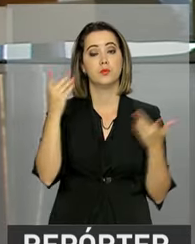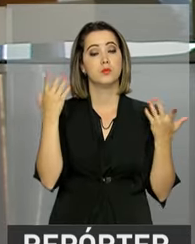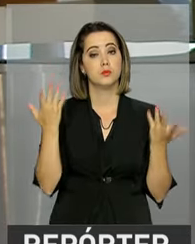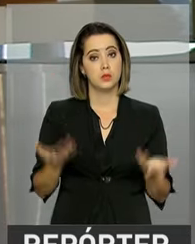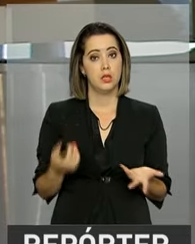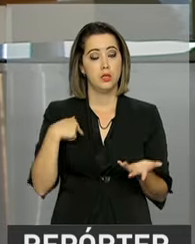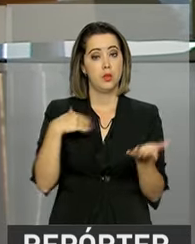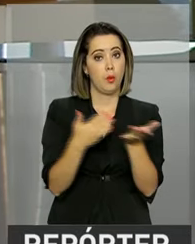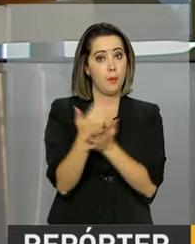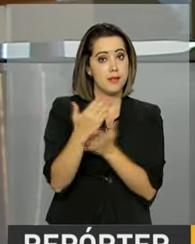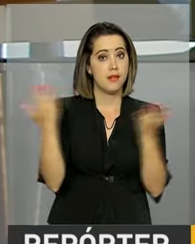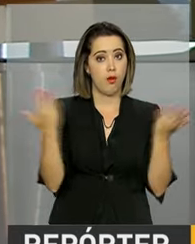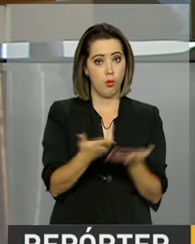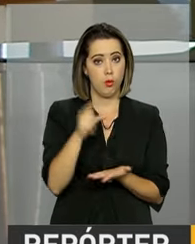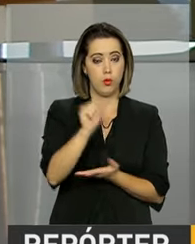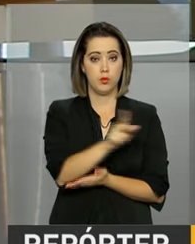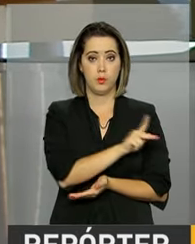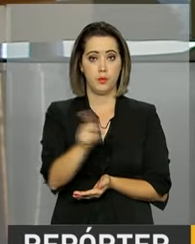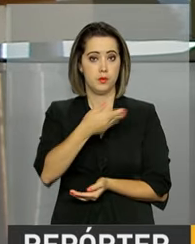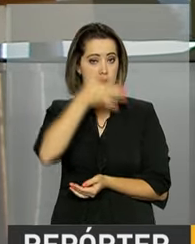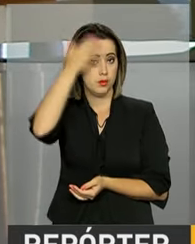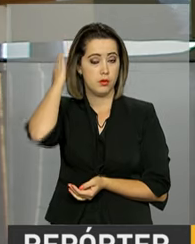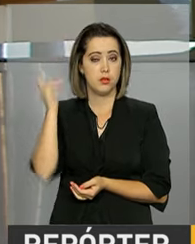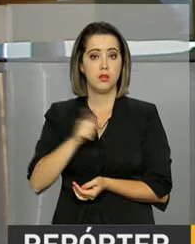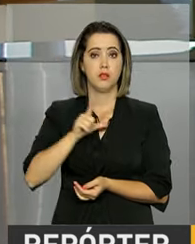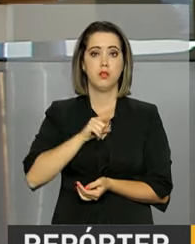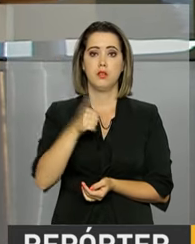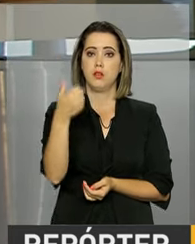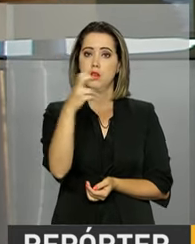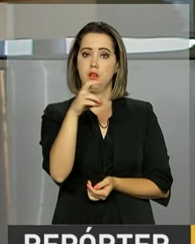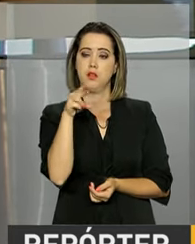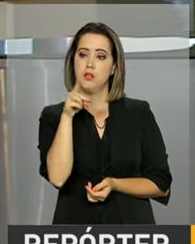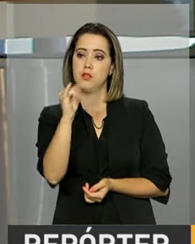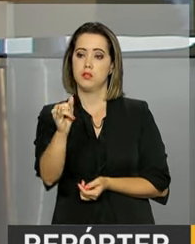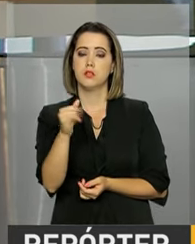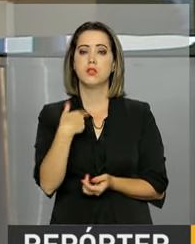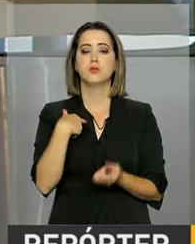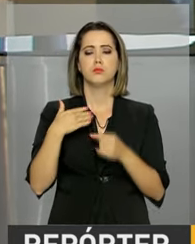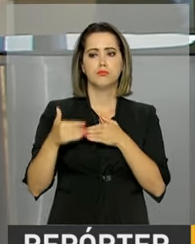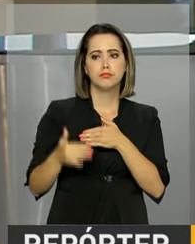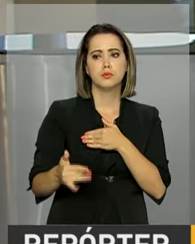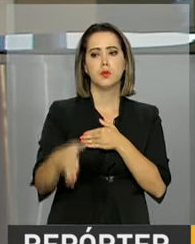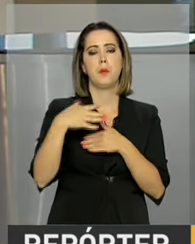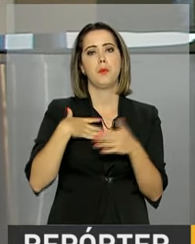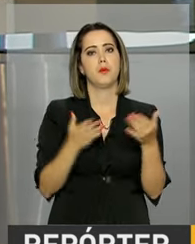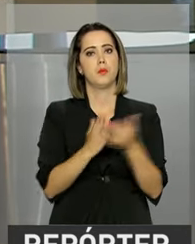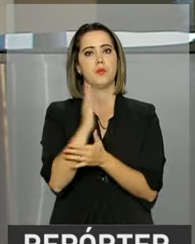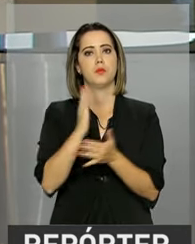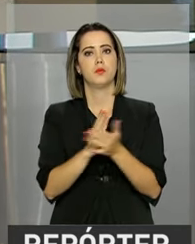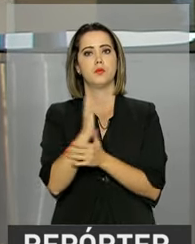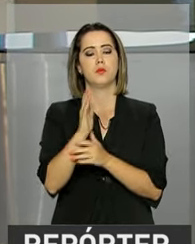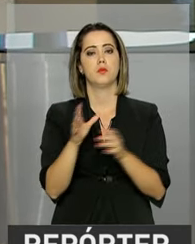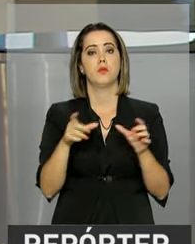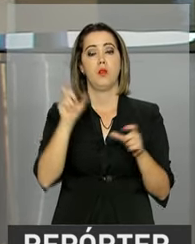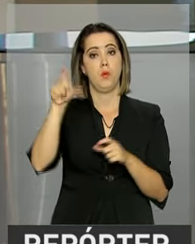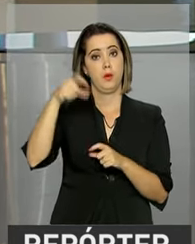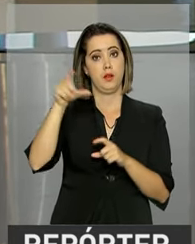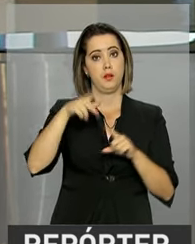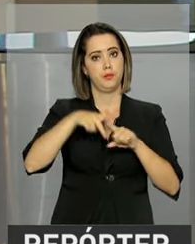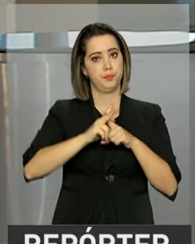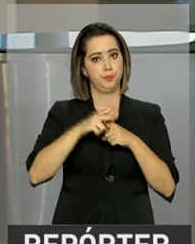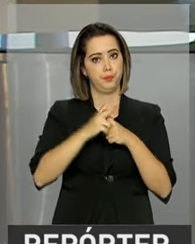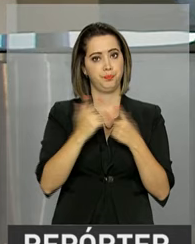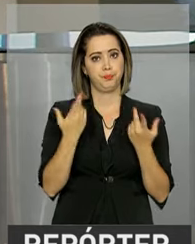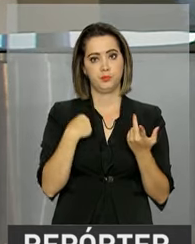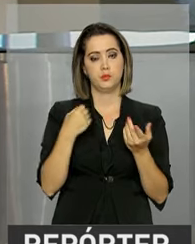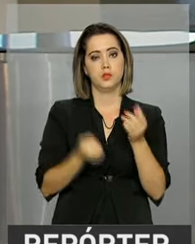Roberto A partir de agora o presidente Michel Temer tem 15 dias corridos para sancionar o cartão reforma ele foi criado